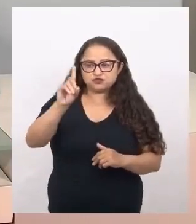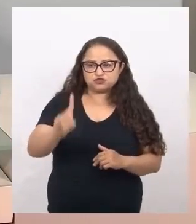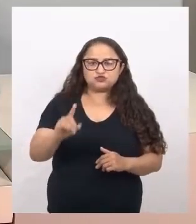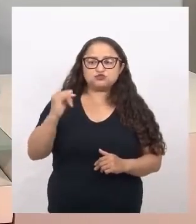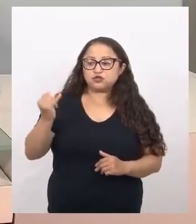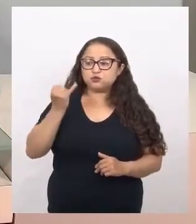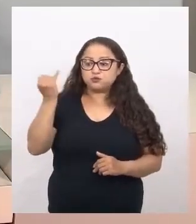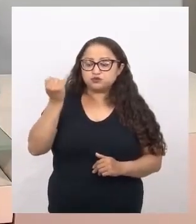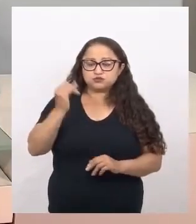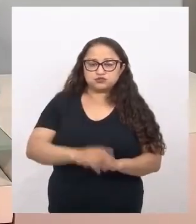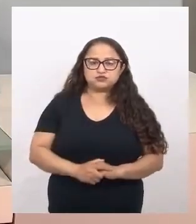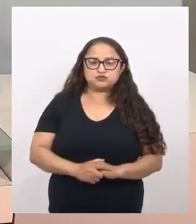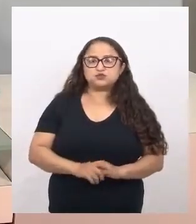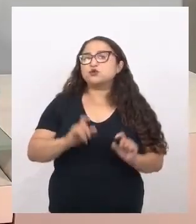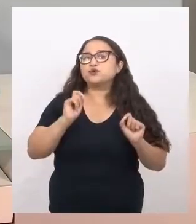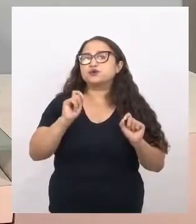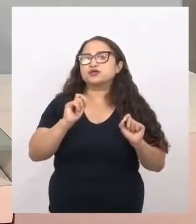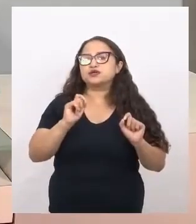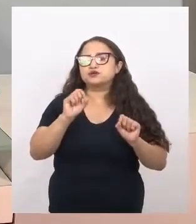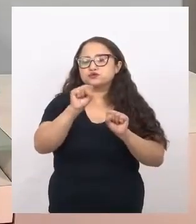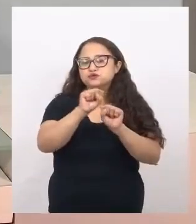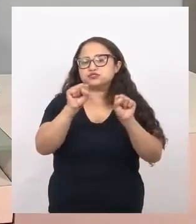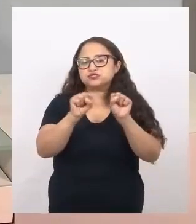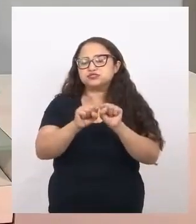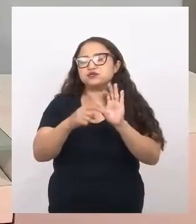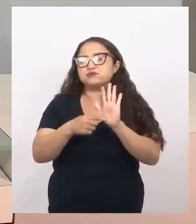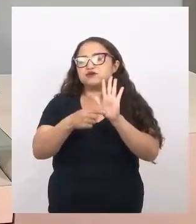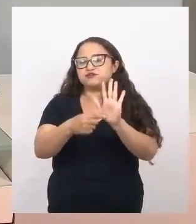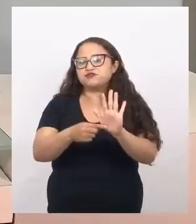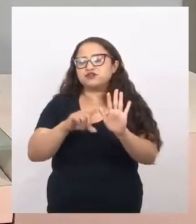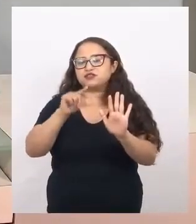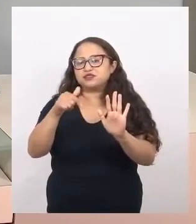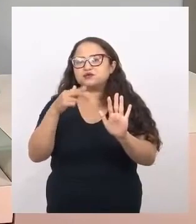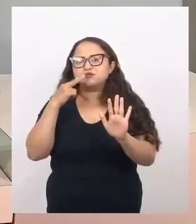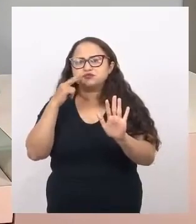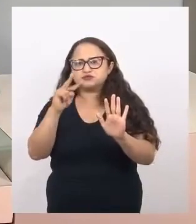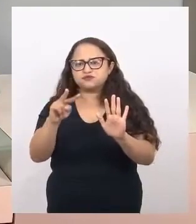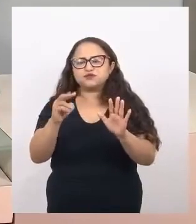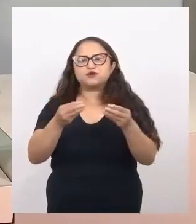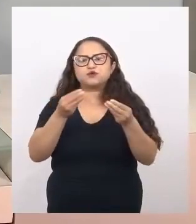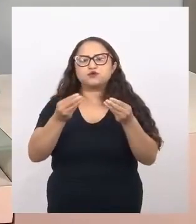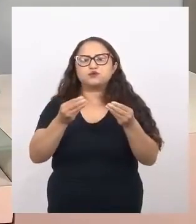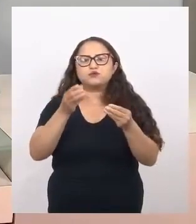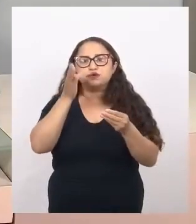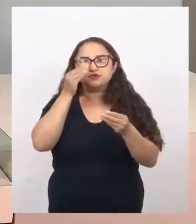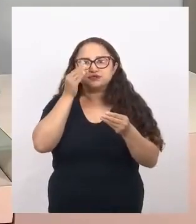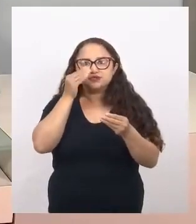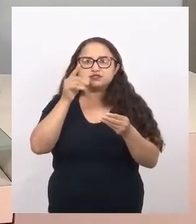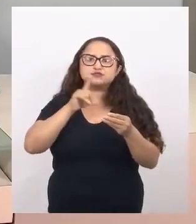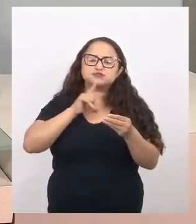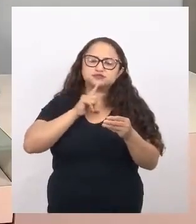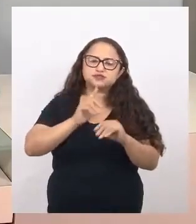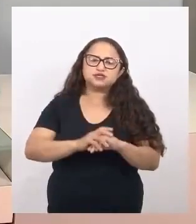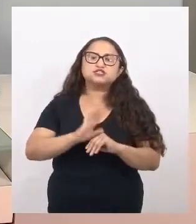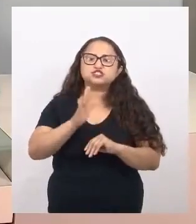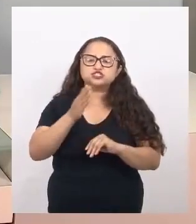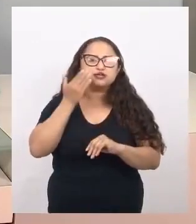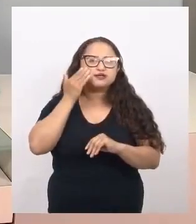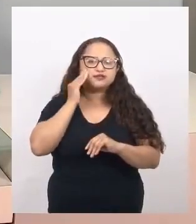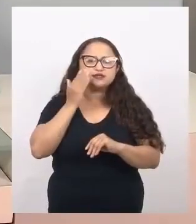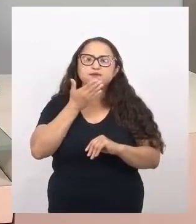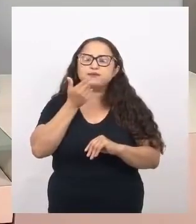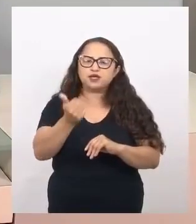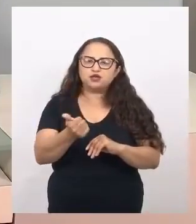o sistema, quando faça a conferência do saldo e depois a abertura da manifestação de interesse, já entenda os professores que devem